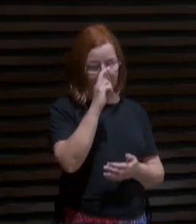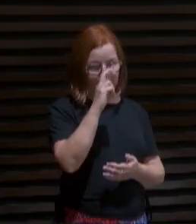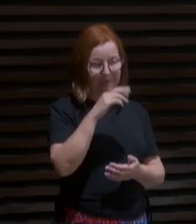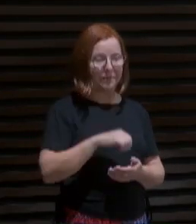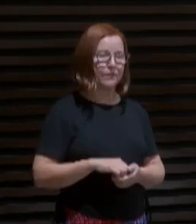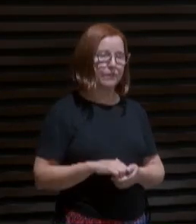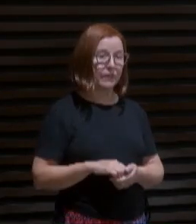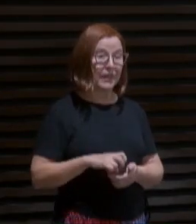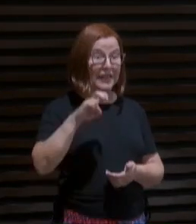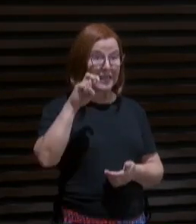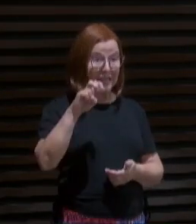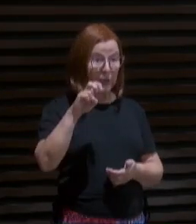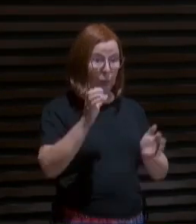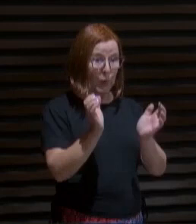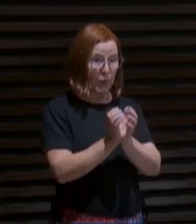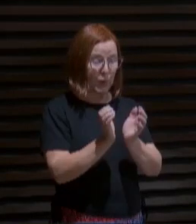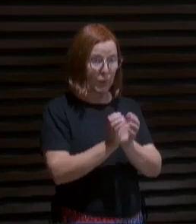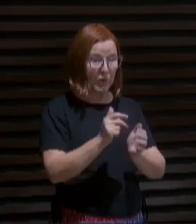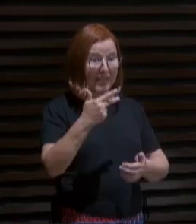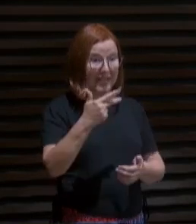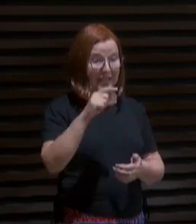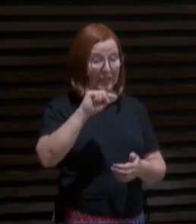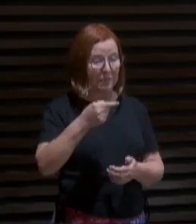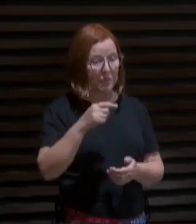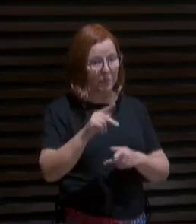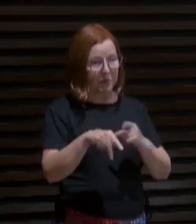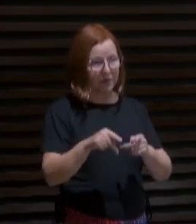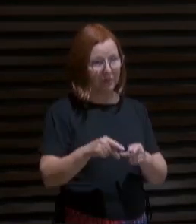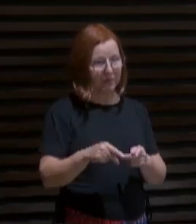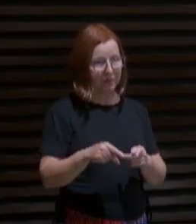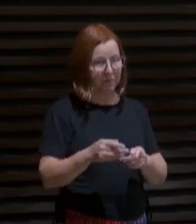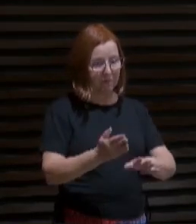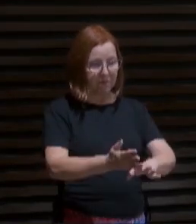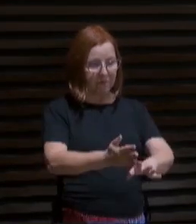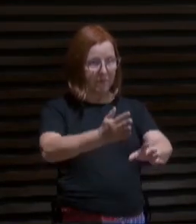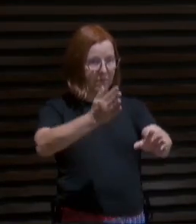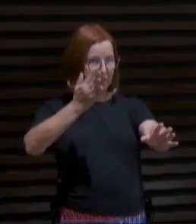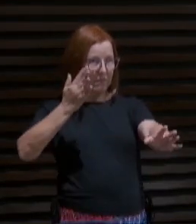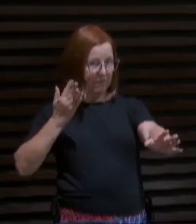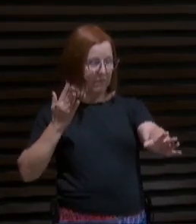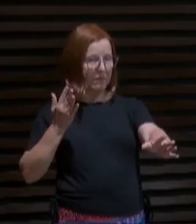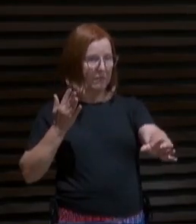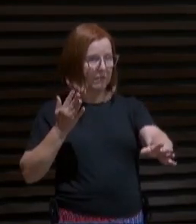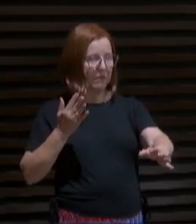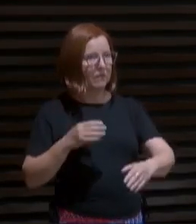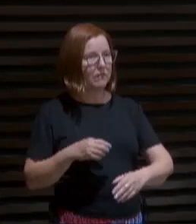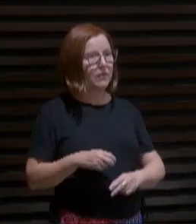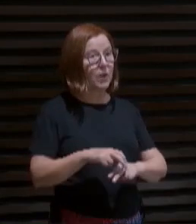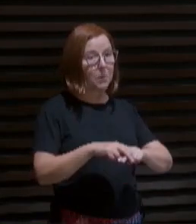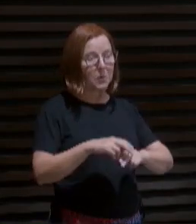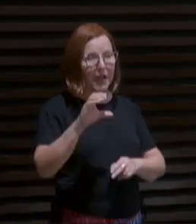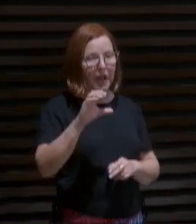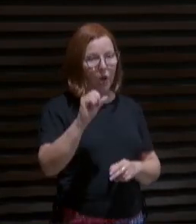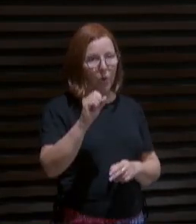5 grupos de 3.000. E eles faziam fila lá fora. Por isso a Coreia